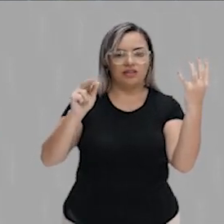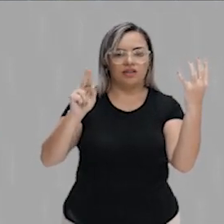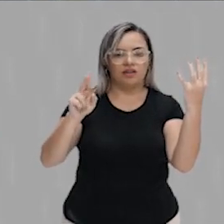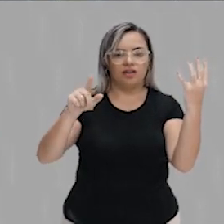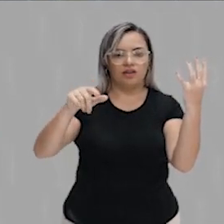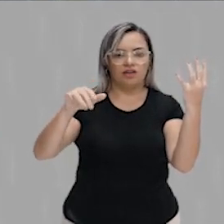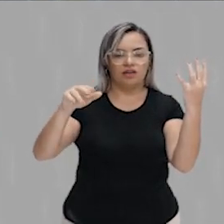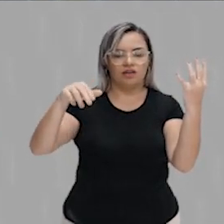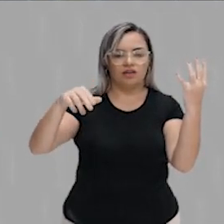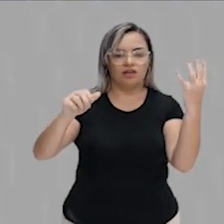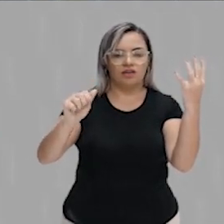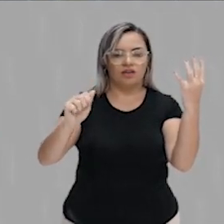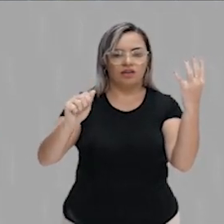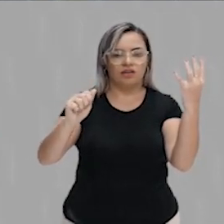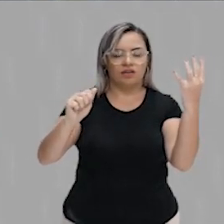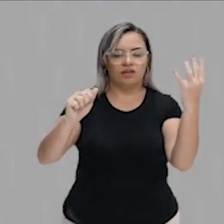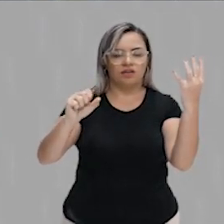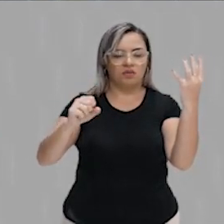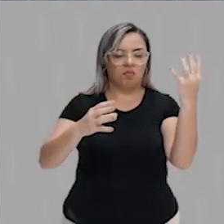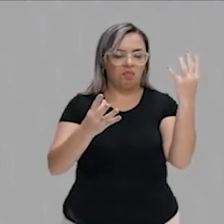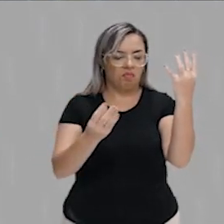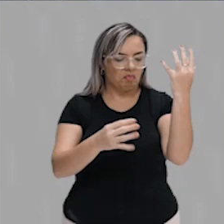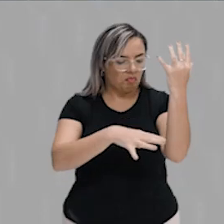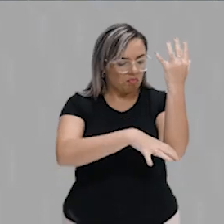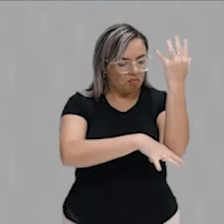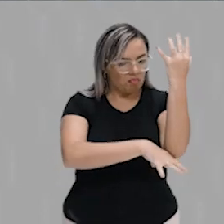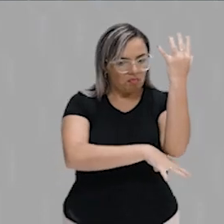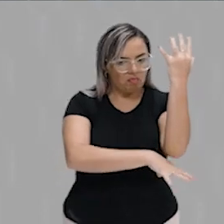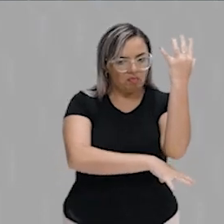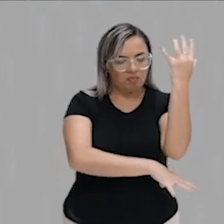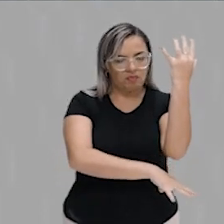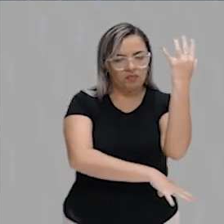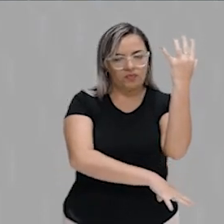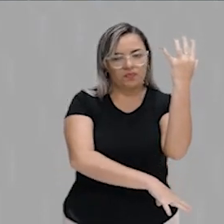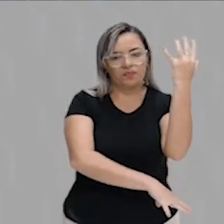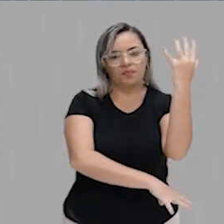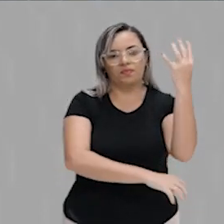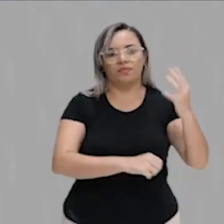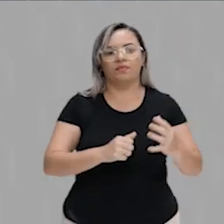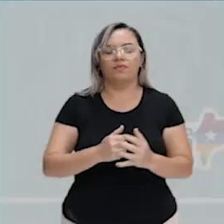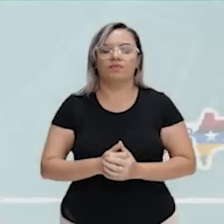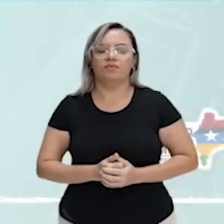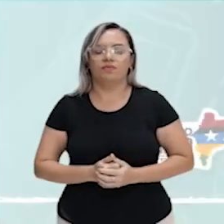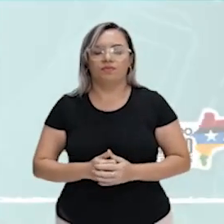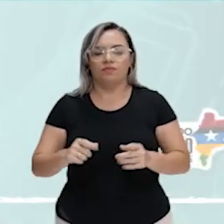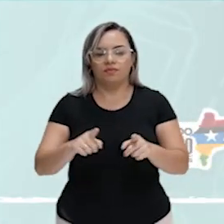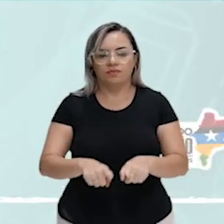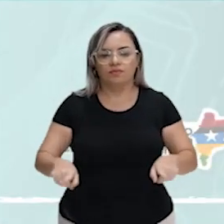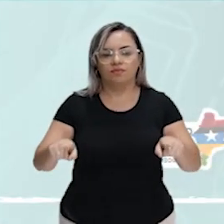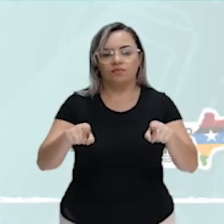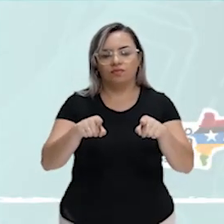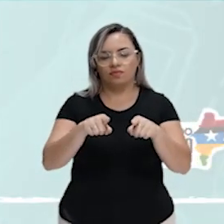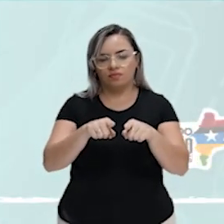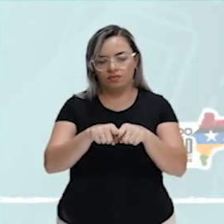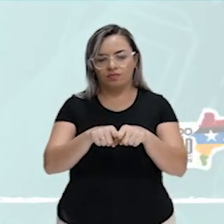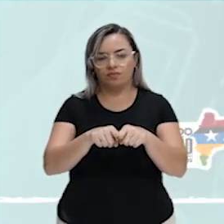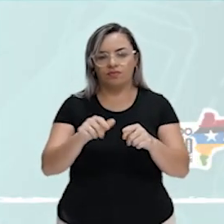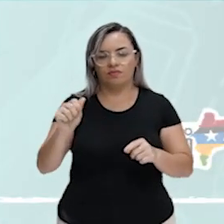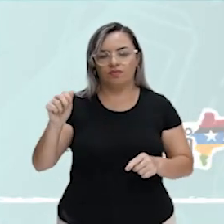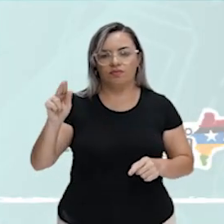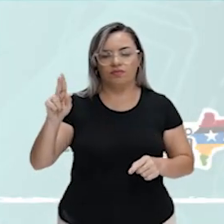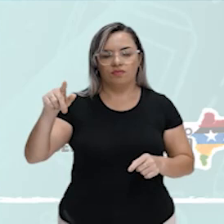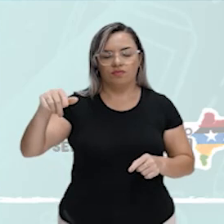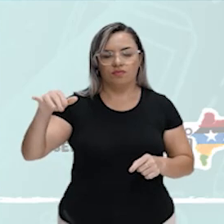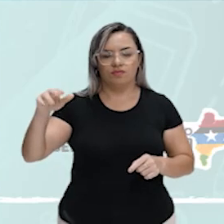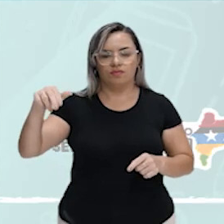nascer. Ela estimula a produção de raízes adventícias. Também as auxinas, como eu falei para vocês, ela